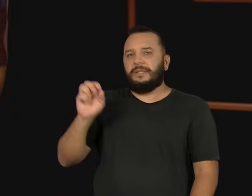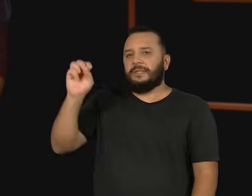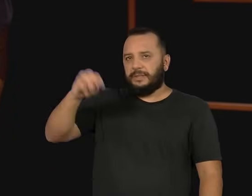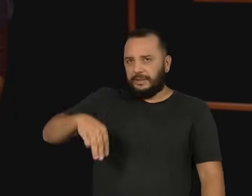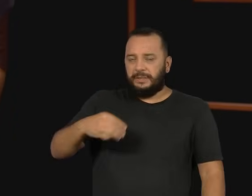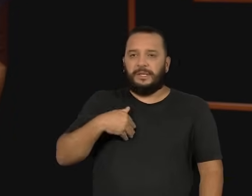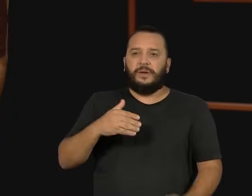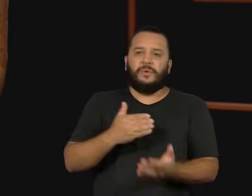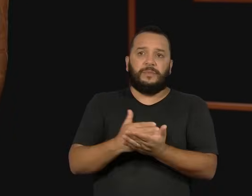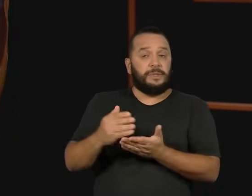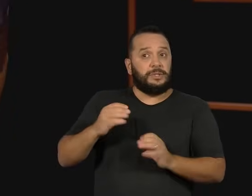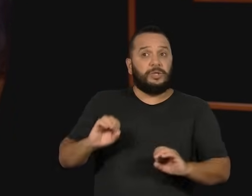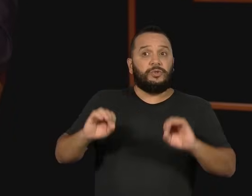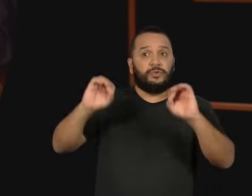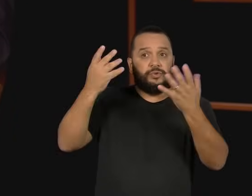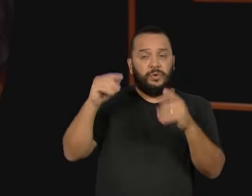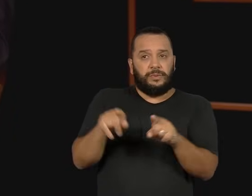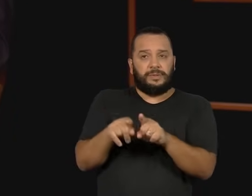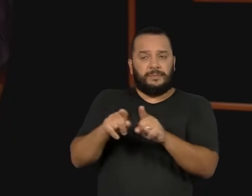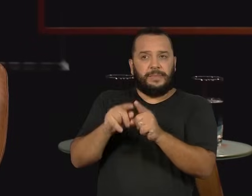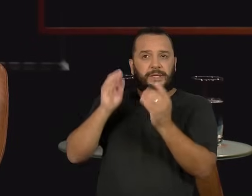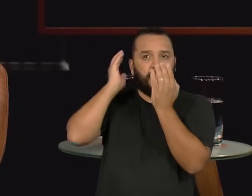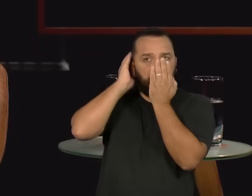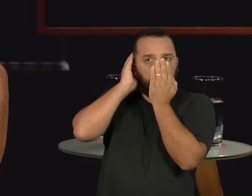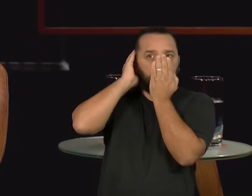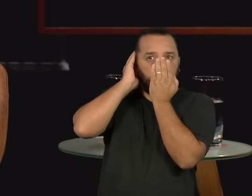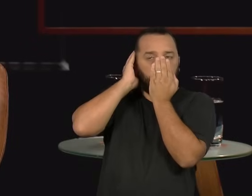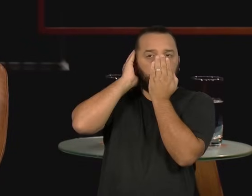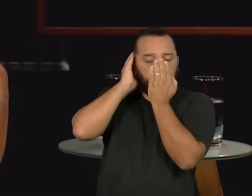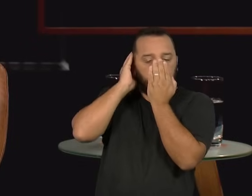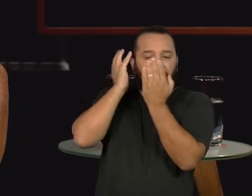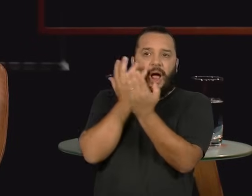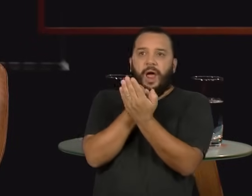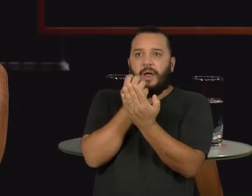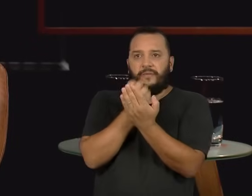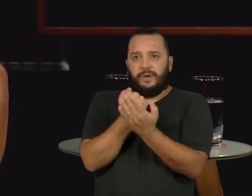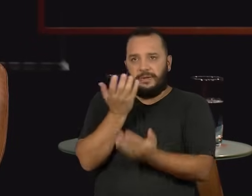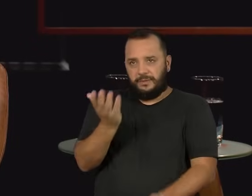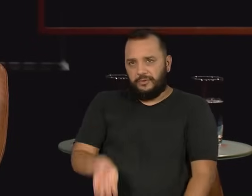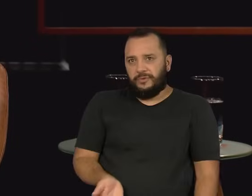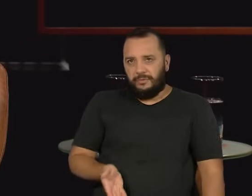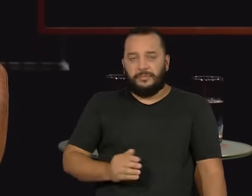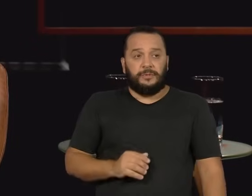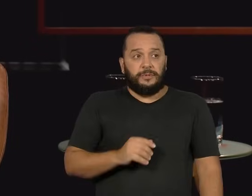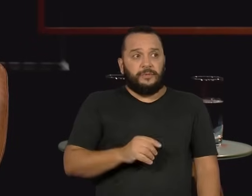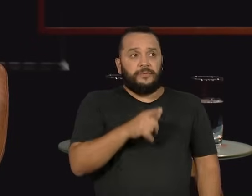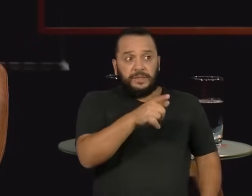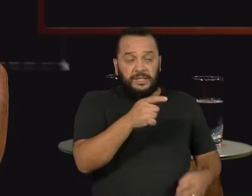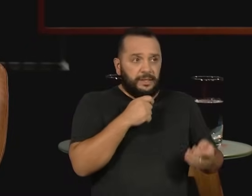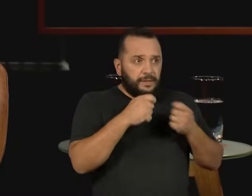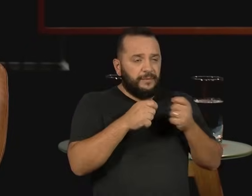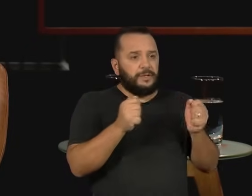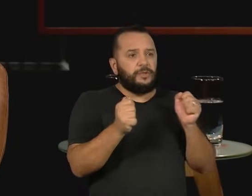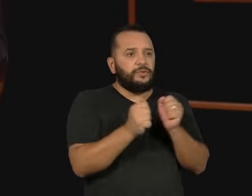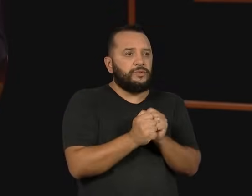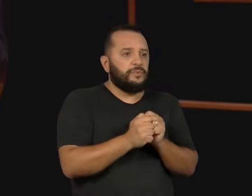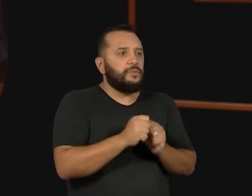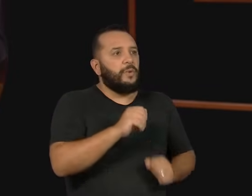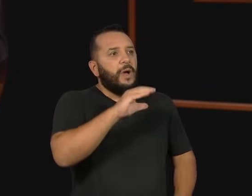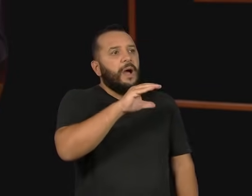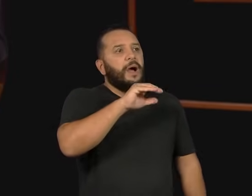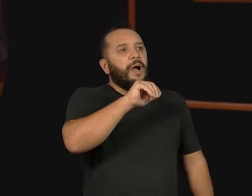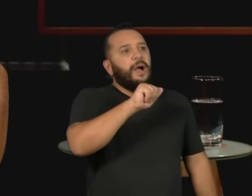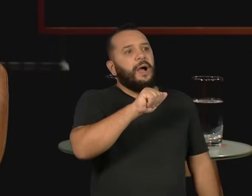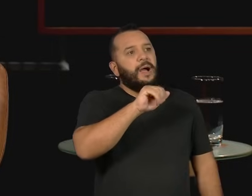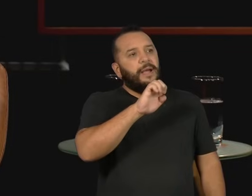fazer shows e gravei o primeiro disco. Mas tem um momento na sua vida que você vai fazer uma entrevista com Caetano Veloso e ele